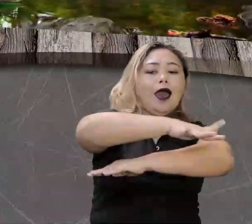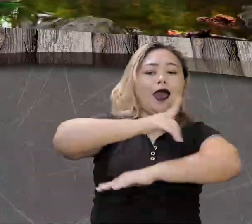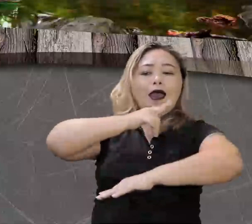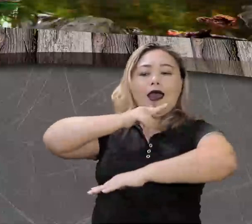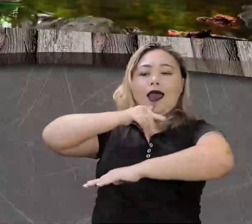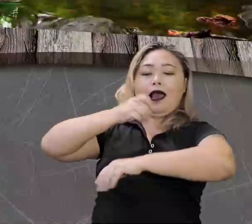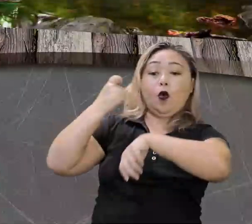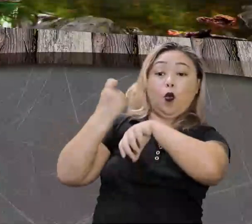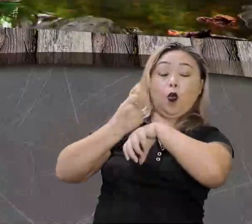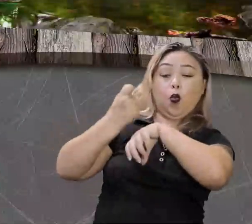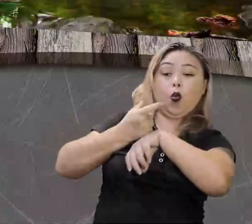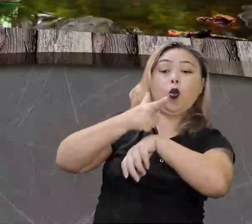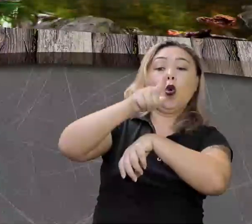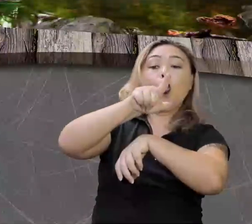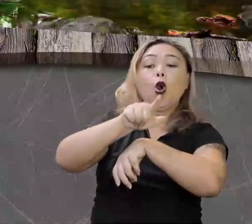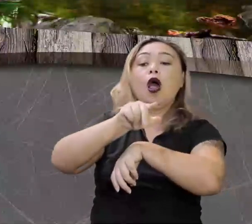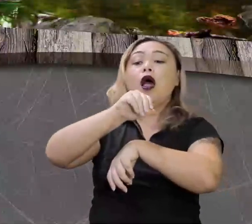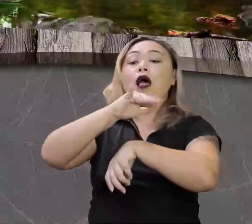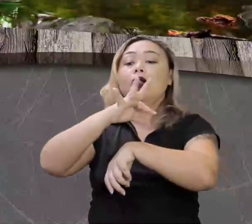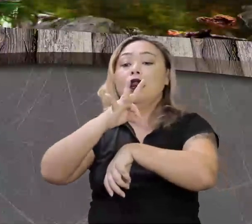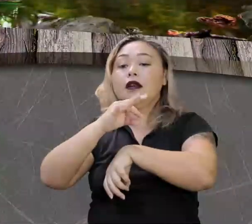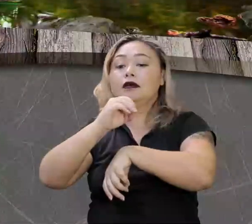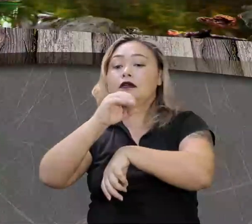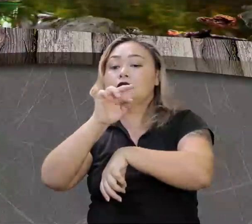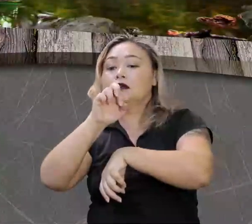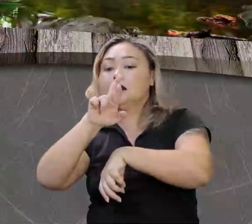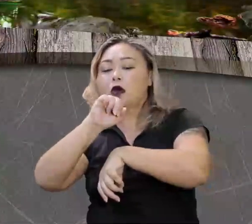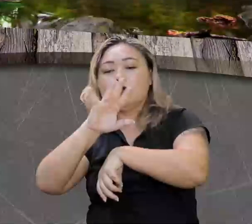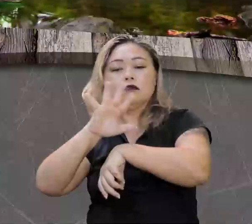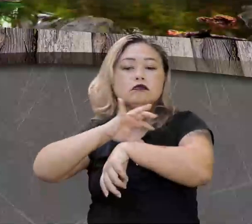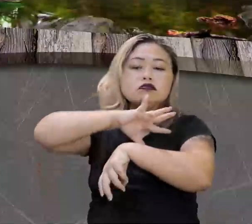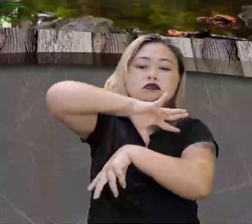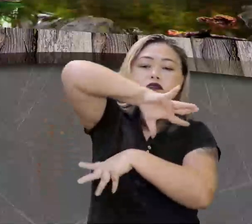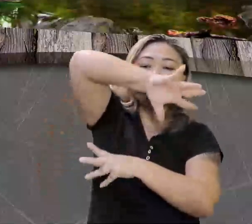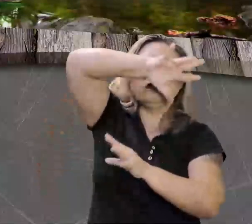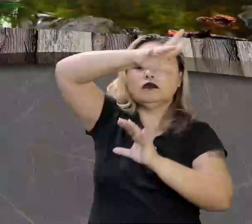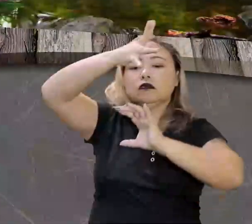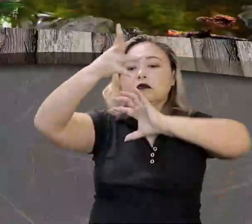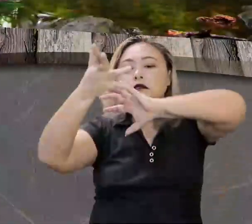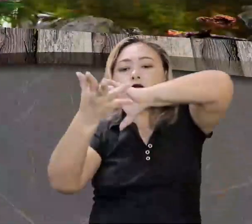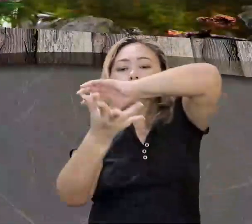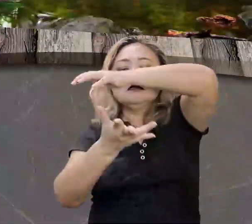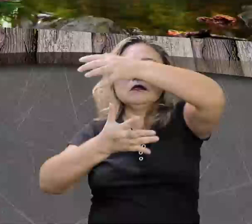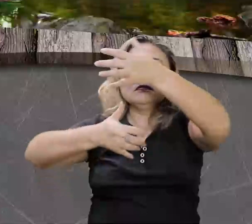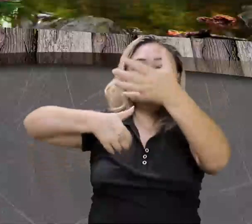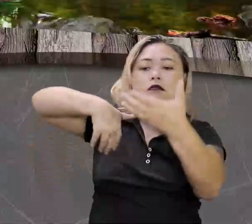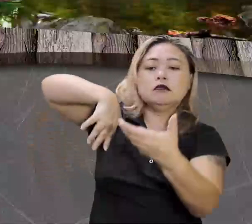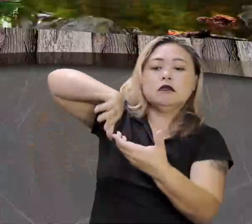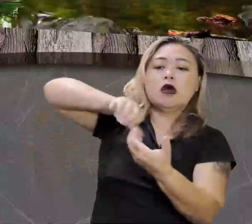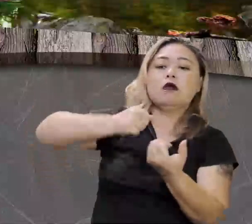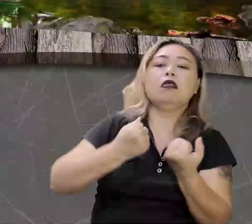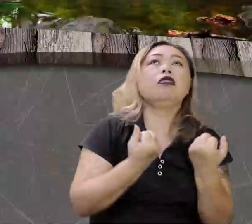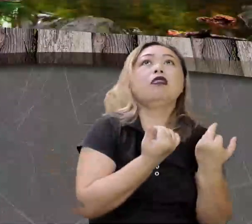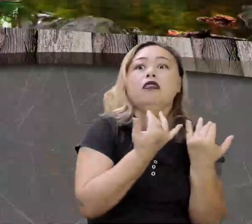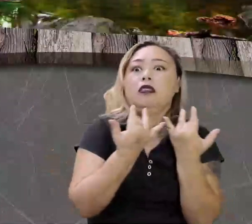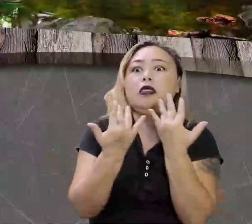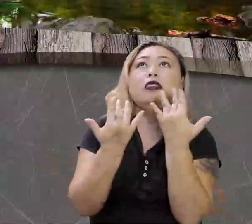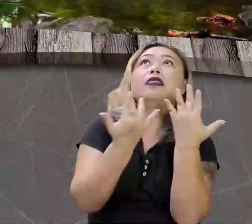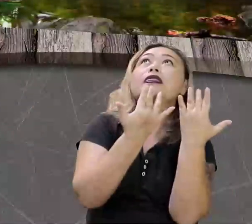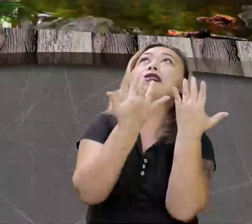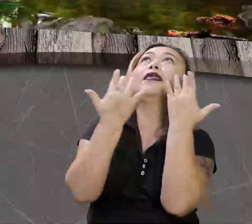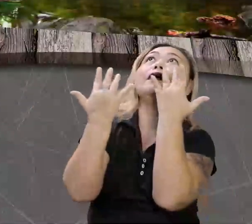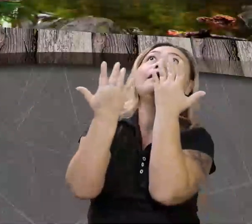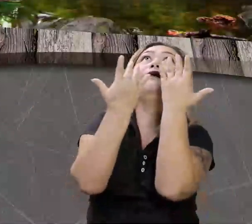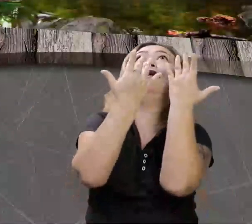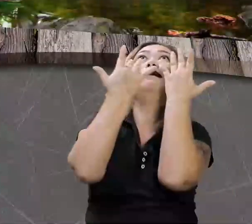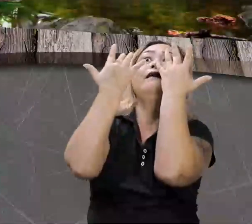parte sólida, a litosfera, envolvendo a Terra, nós temos os gases, né? A região